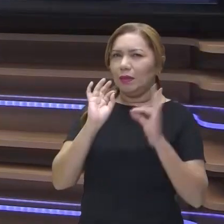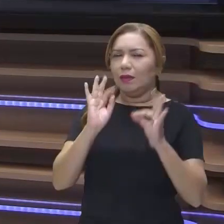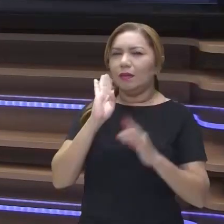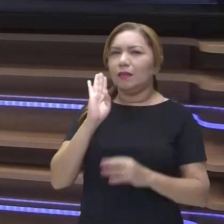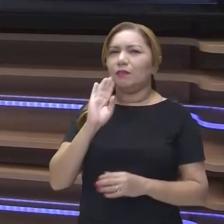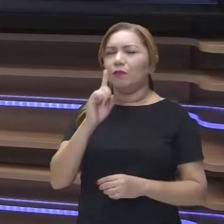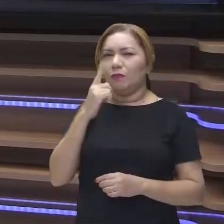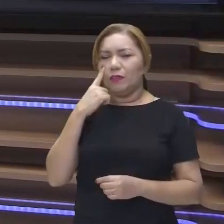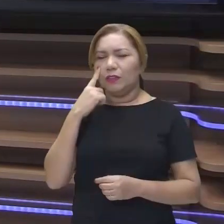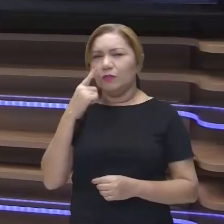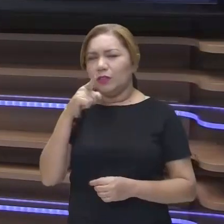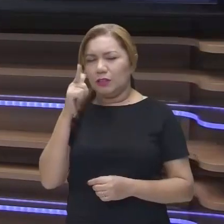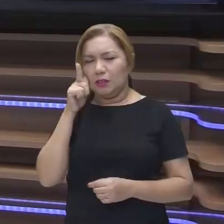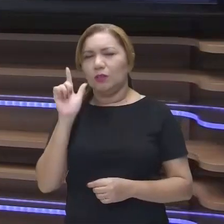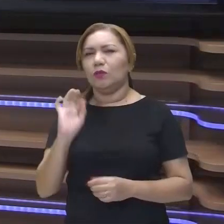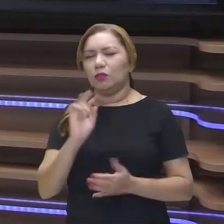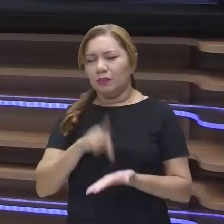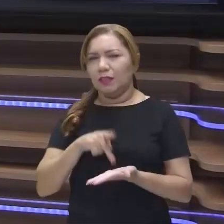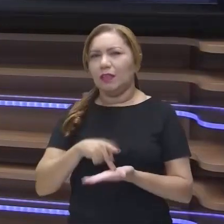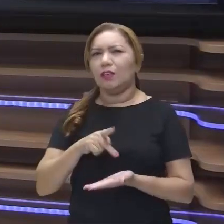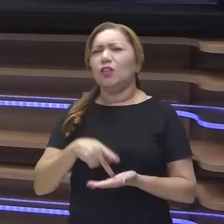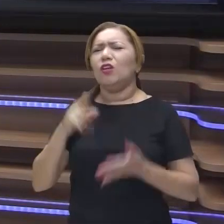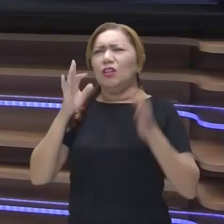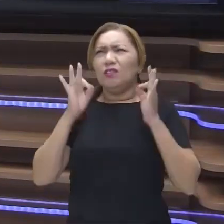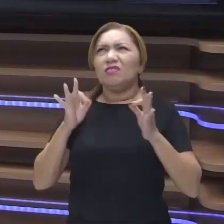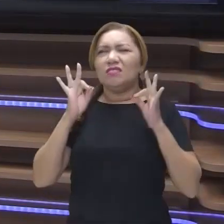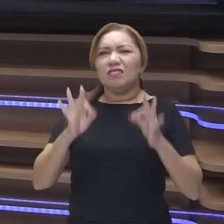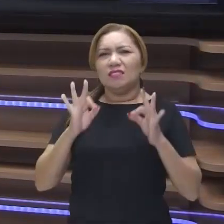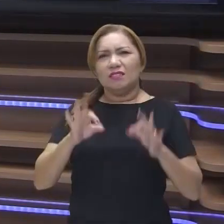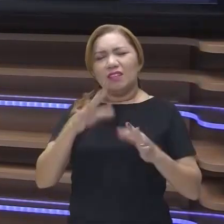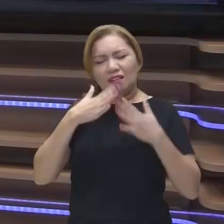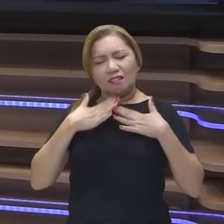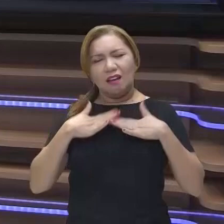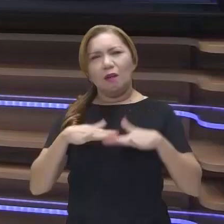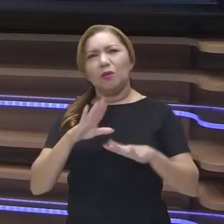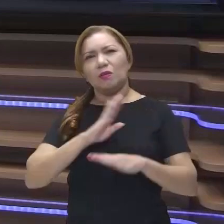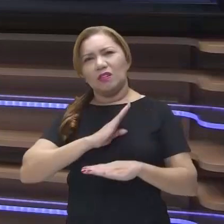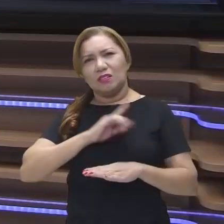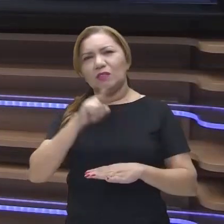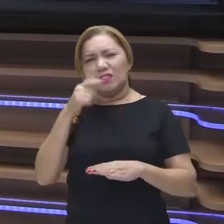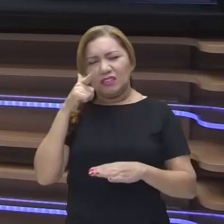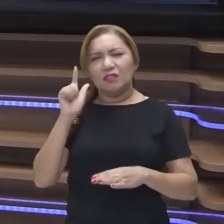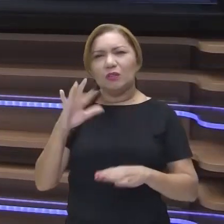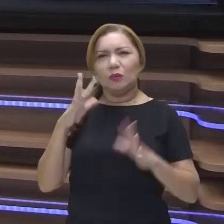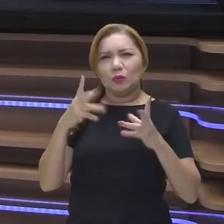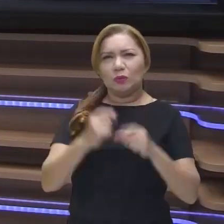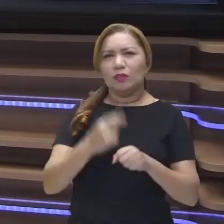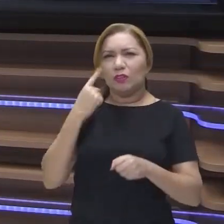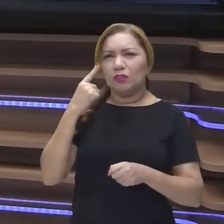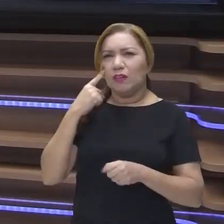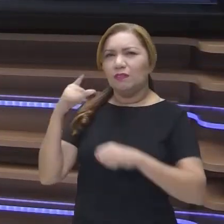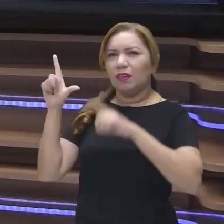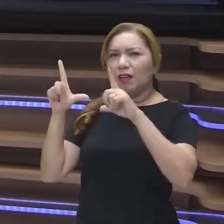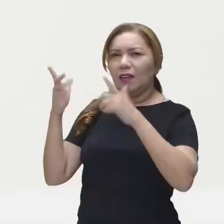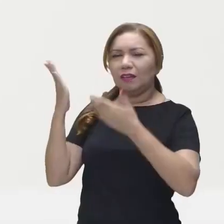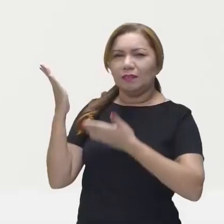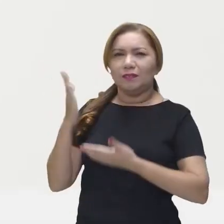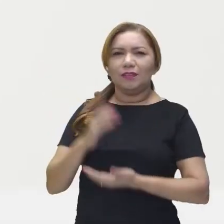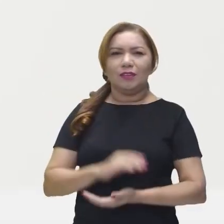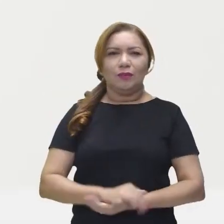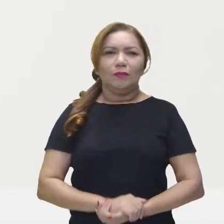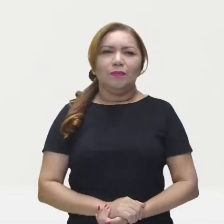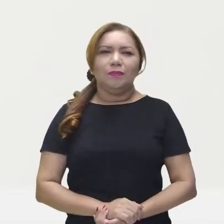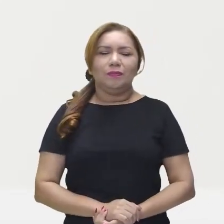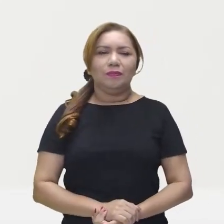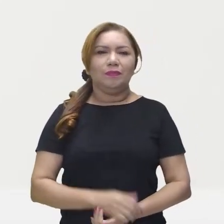se realmente você acertou. Eu tenho certeza, eu tenho essa calma no coração que você acertou todas. A gente vai para a tela para resolver, hein? Vamos lá.